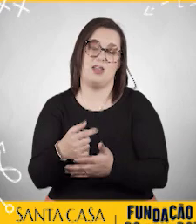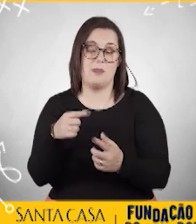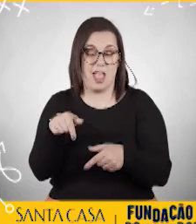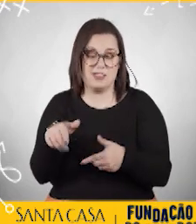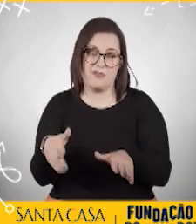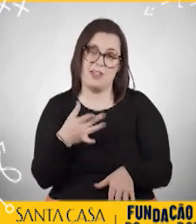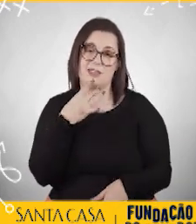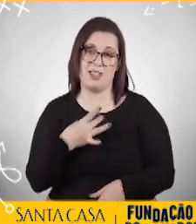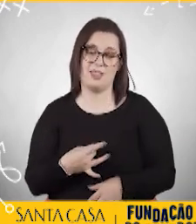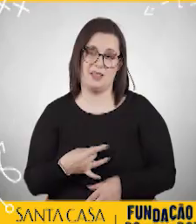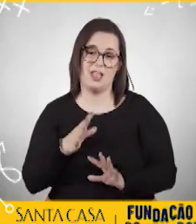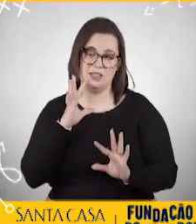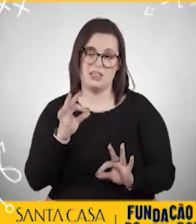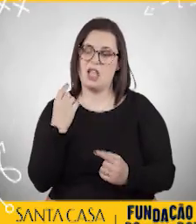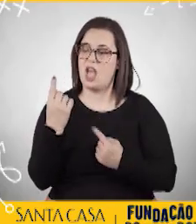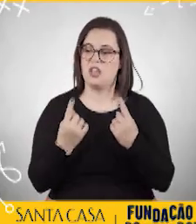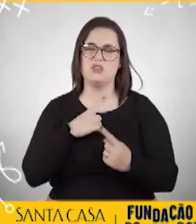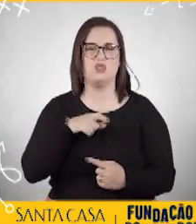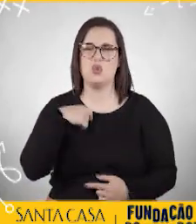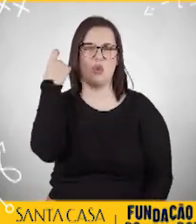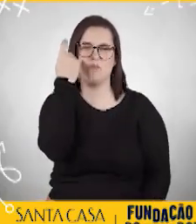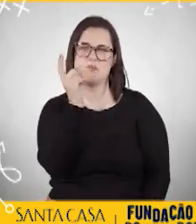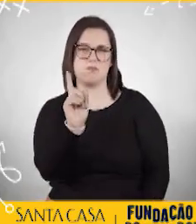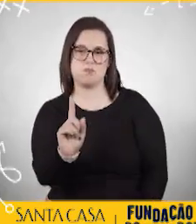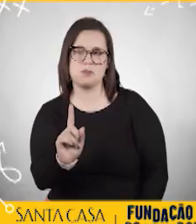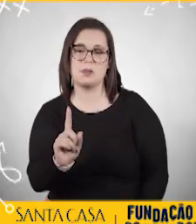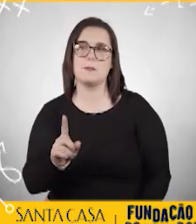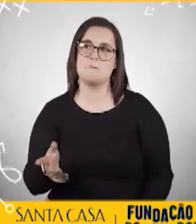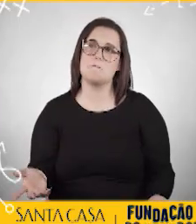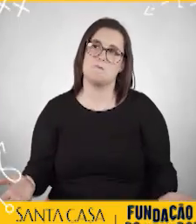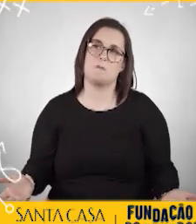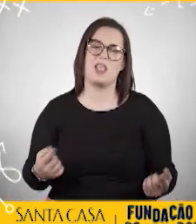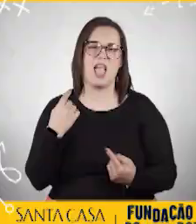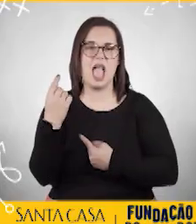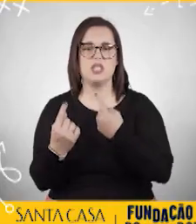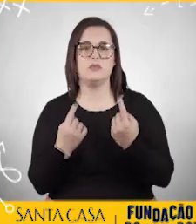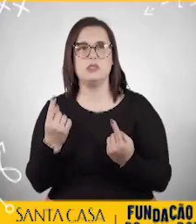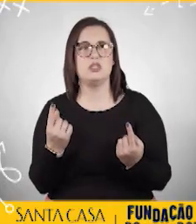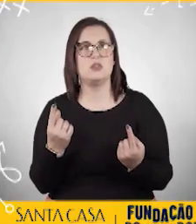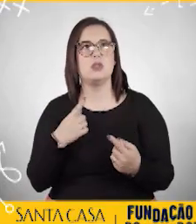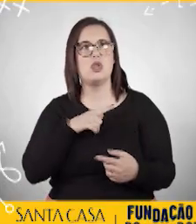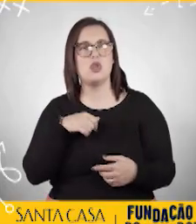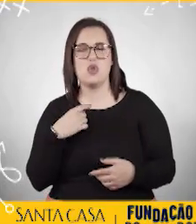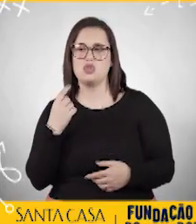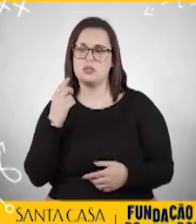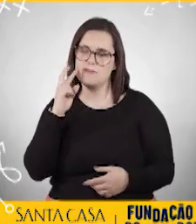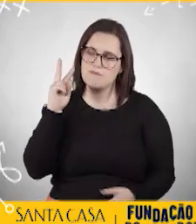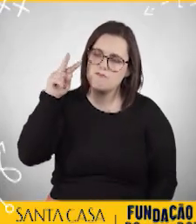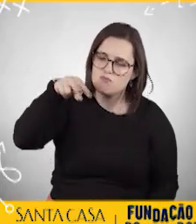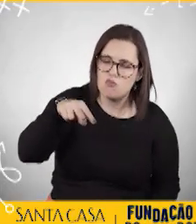de Natal. Às vezes nós não temos a noção das coisas e às vezes temos de estar